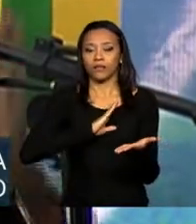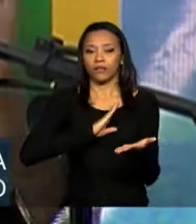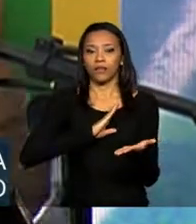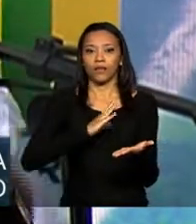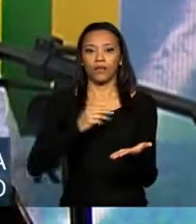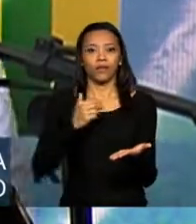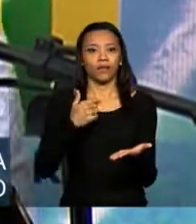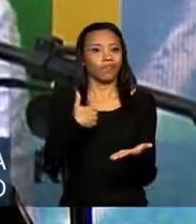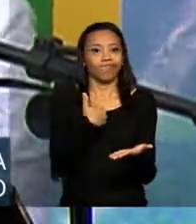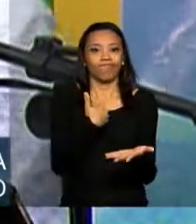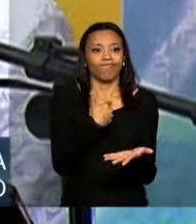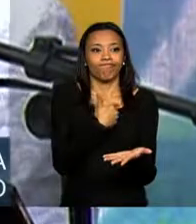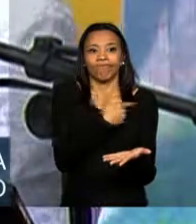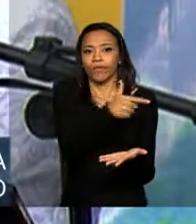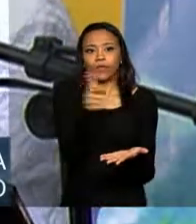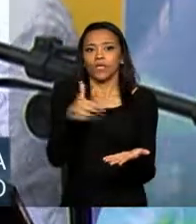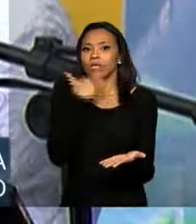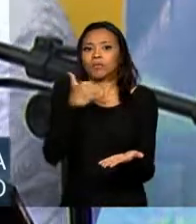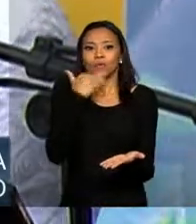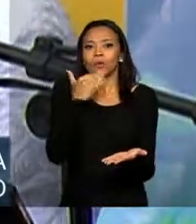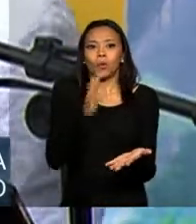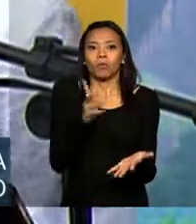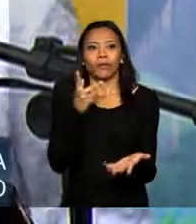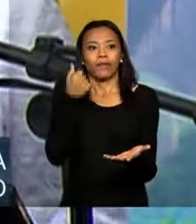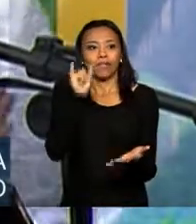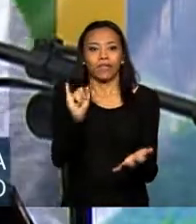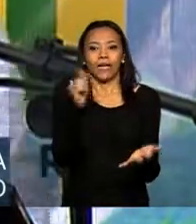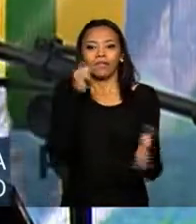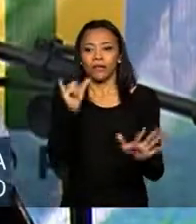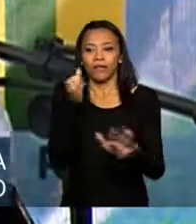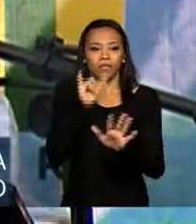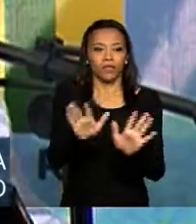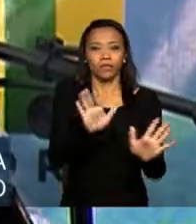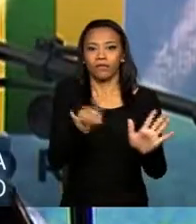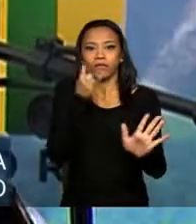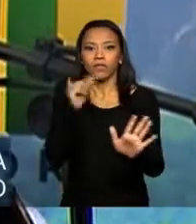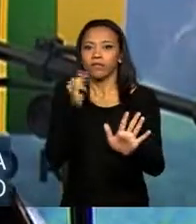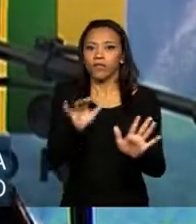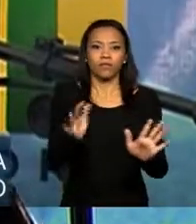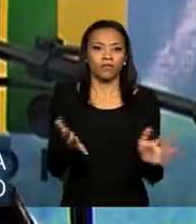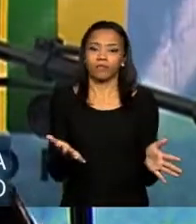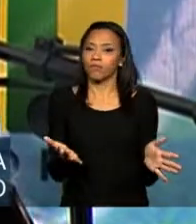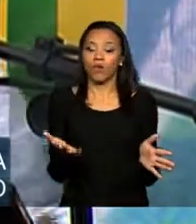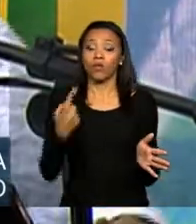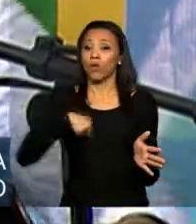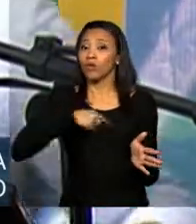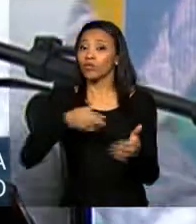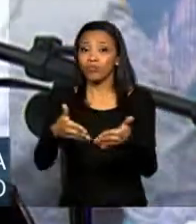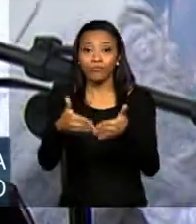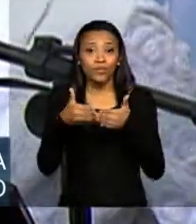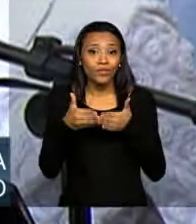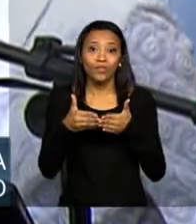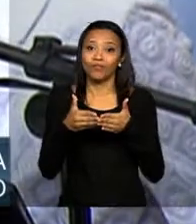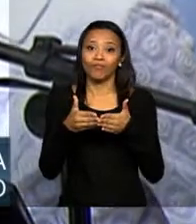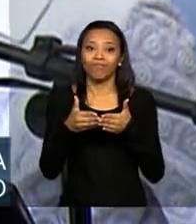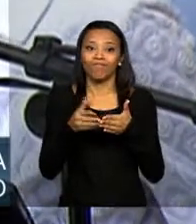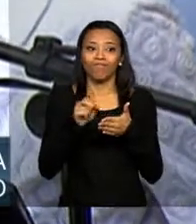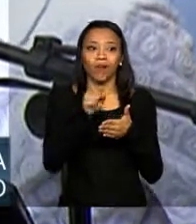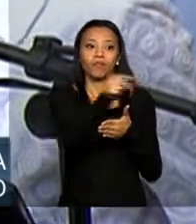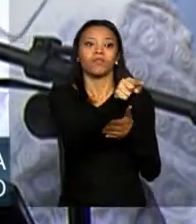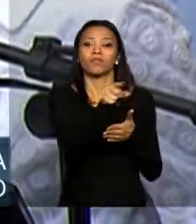como continuar absorvendo tudo nós não estamos pedindo para ninguém assumir